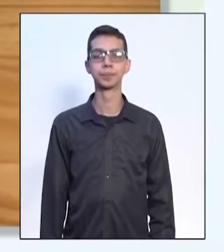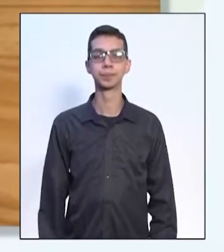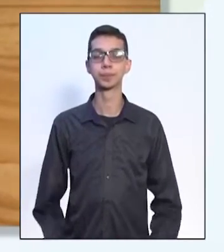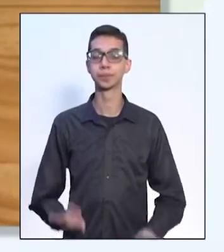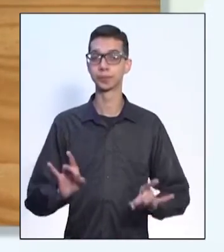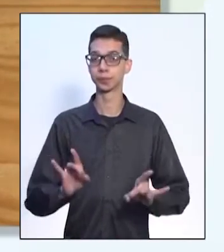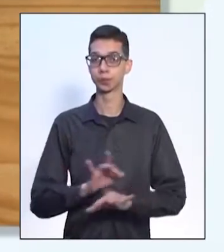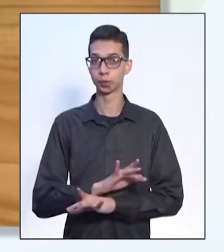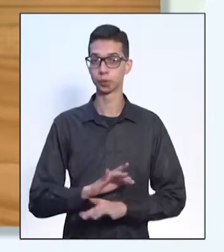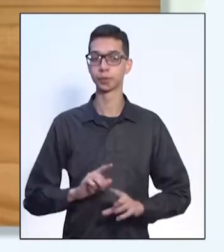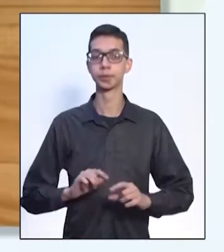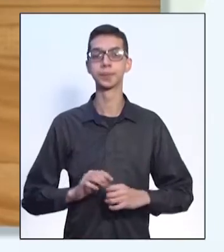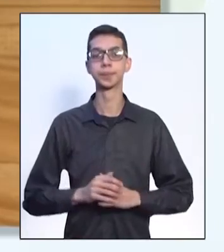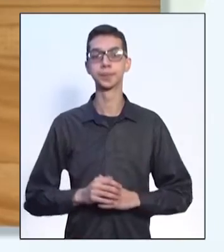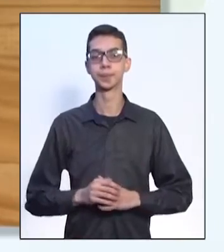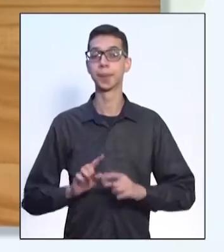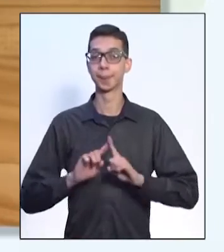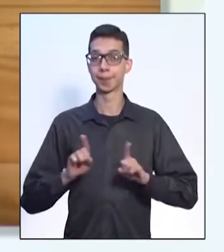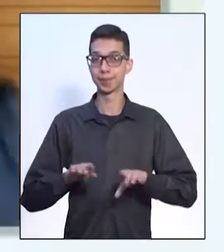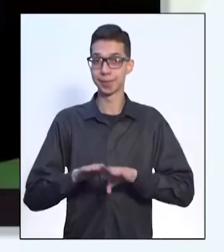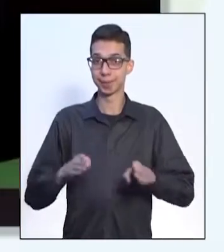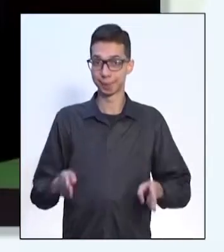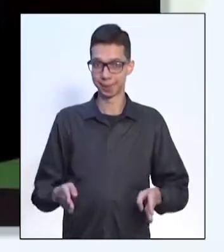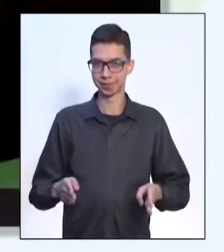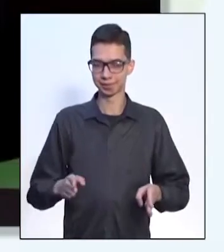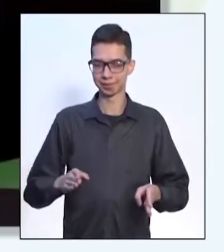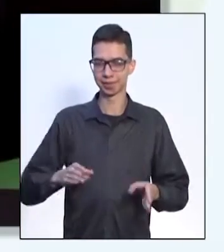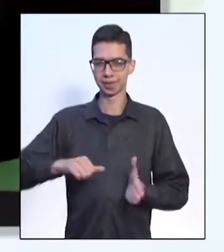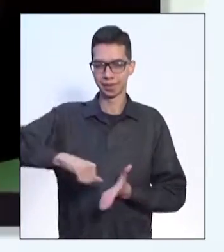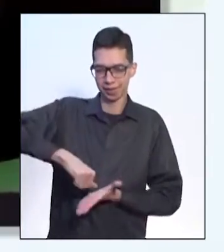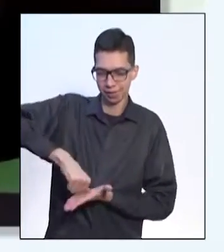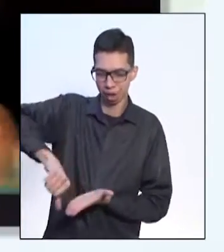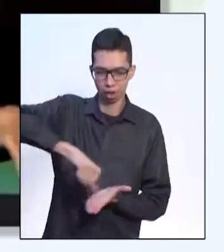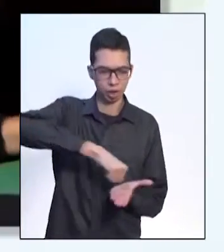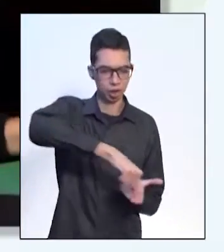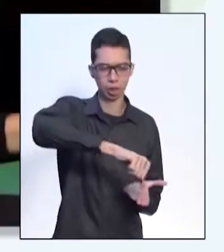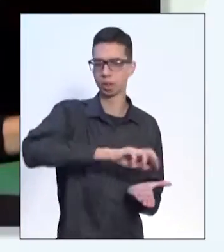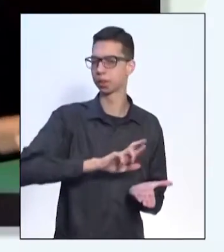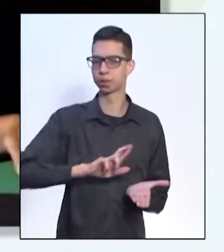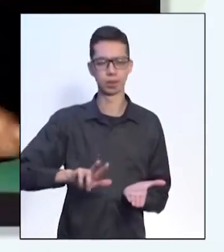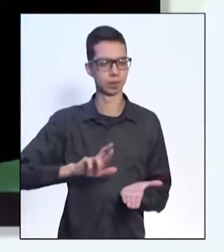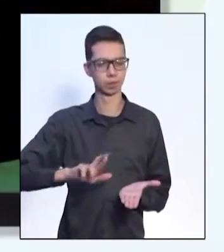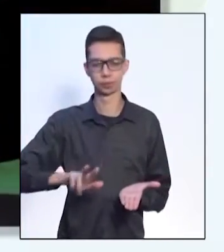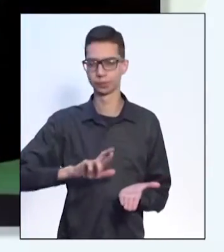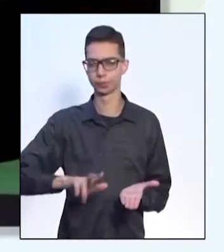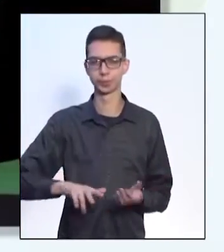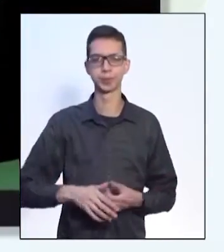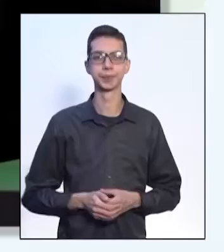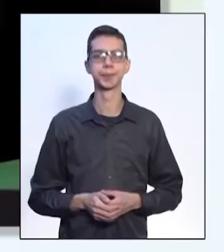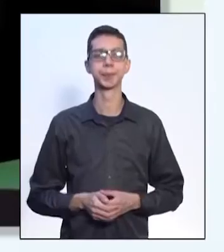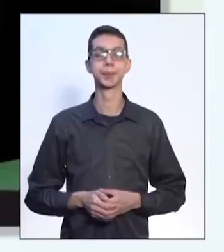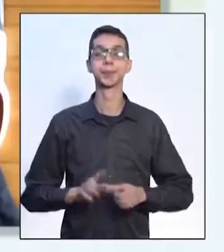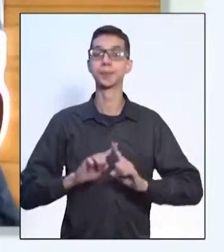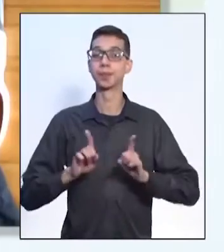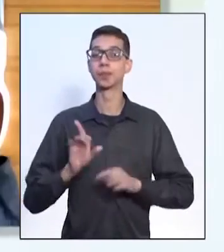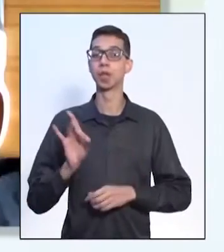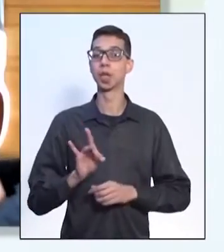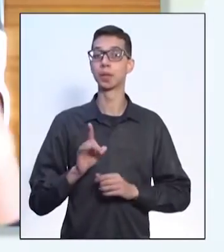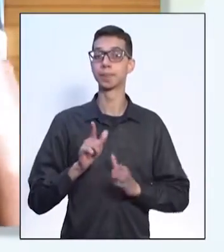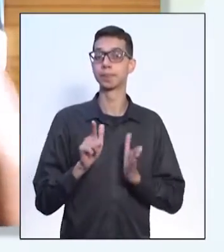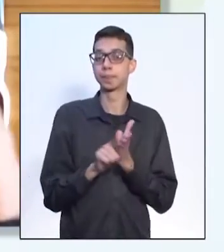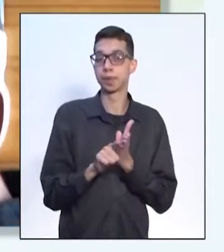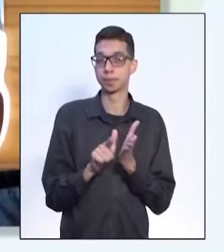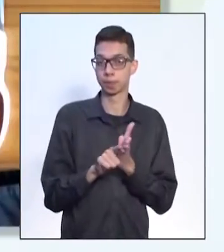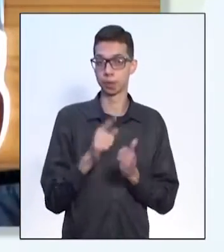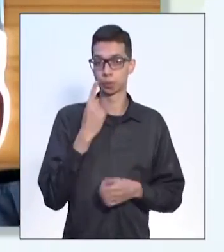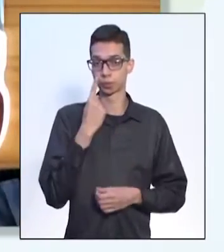mas não, ele não vai ficar grudado na mesa, e sim no outro lado do meu papel. Então, o que eu vou fazer, ó, vou